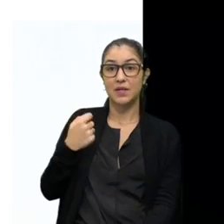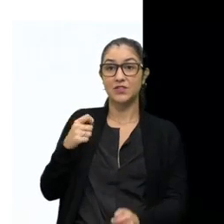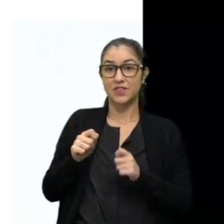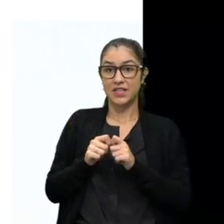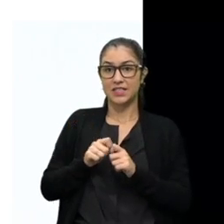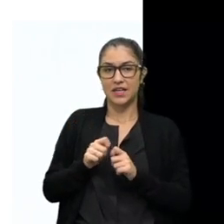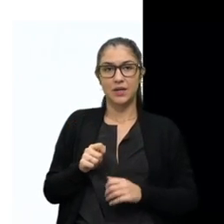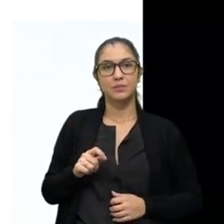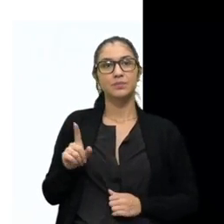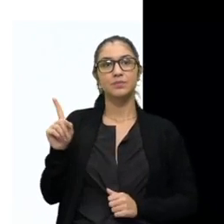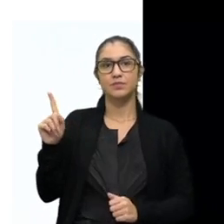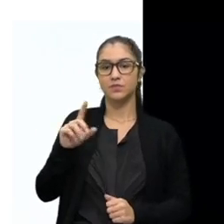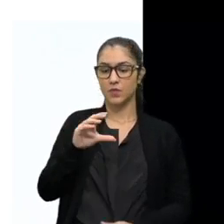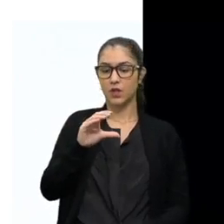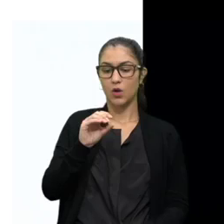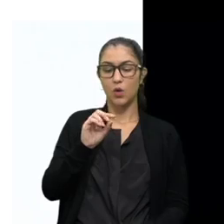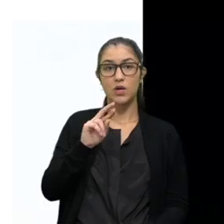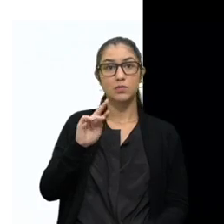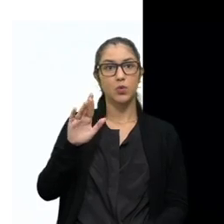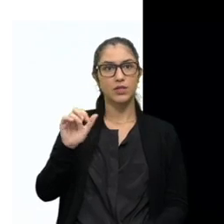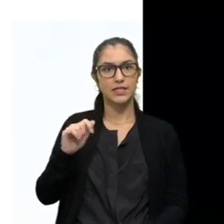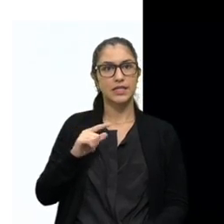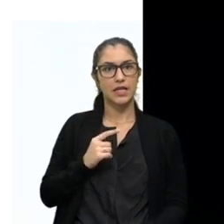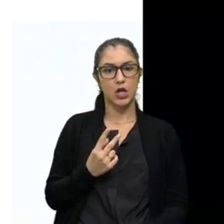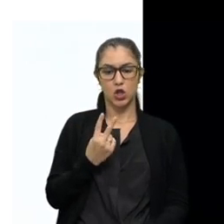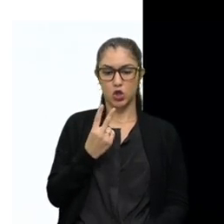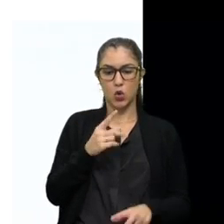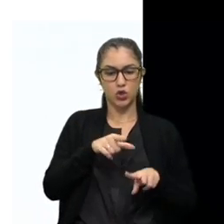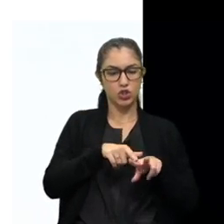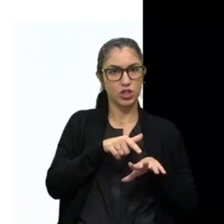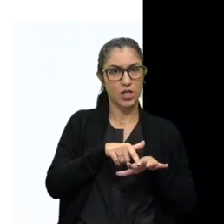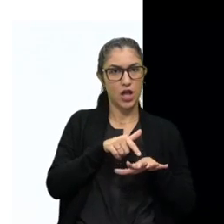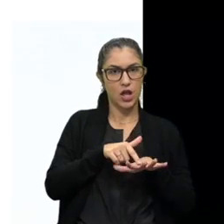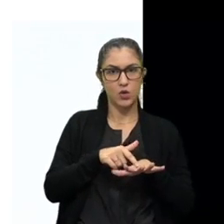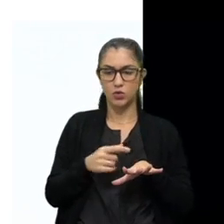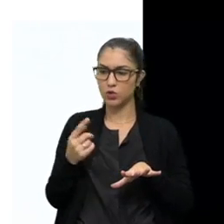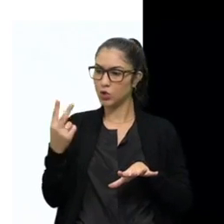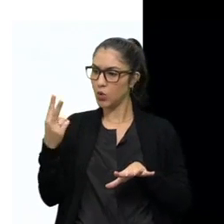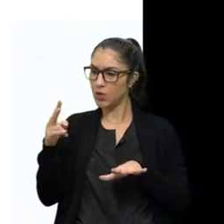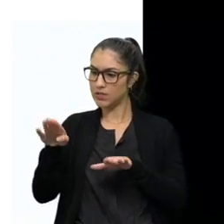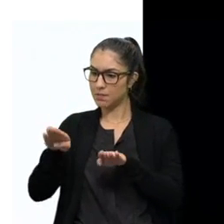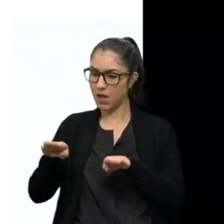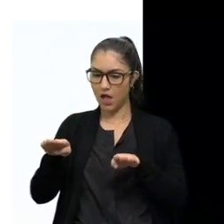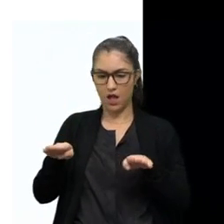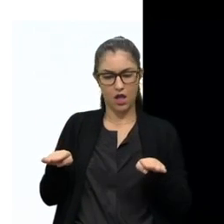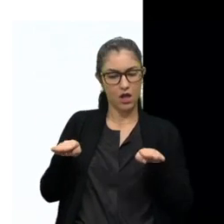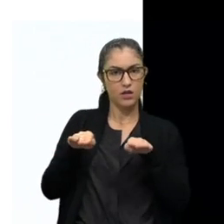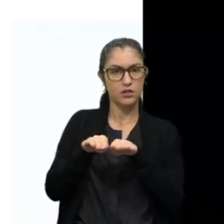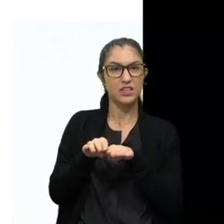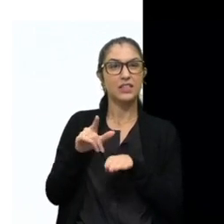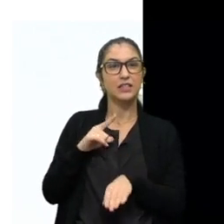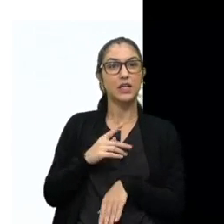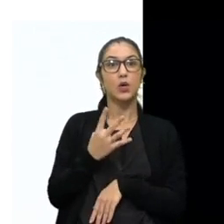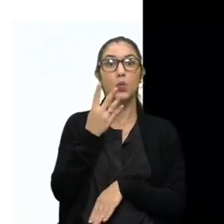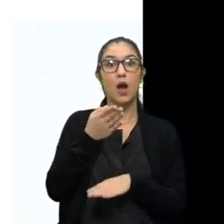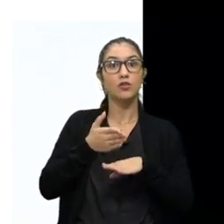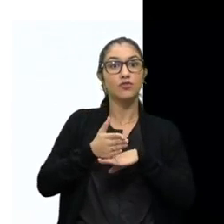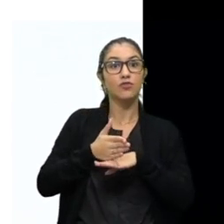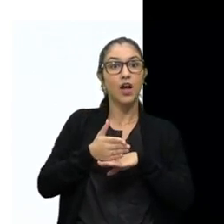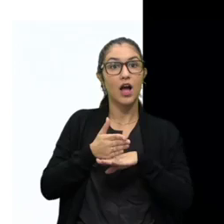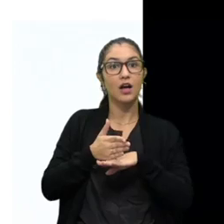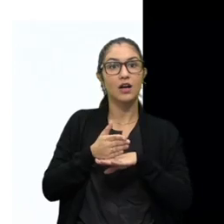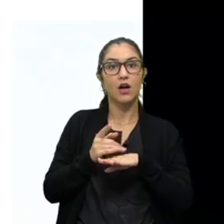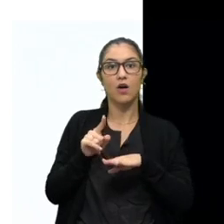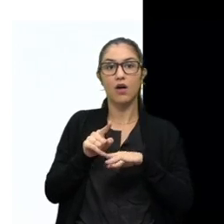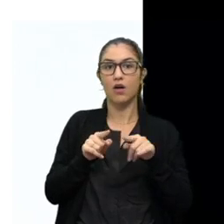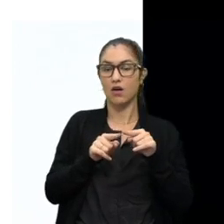a correspondência. Se eu tenho 2 chinelos para 2 pés. Se eu tenho 4 facas, eu vou fazendo